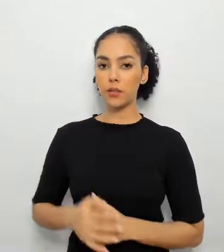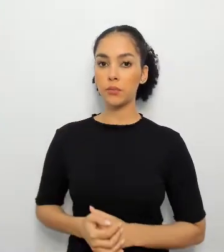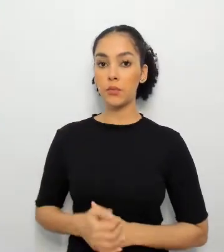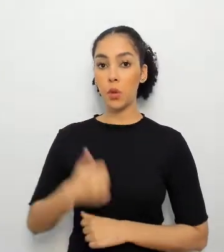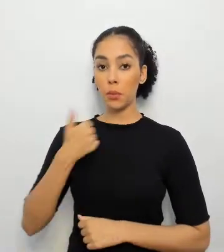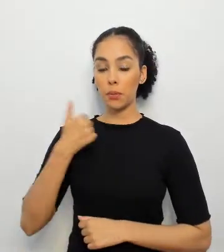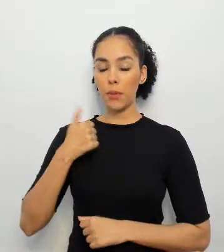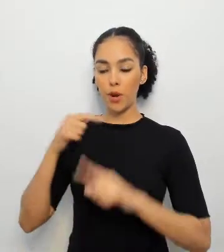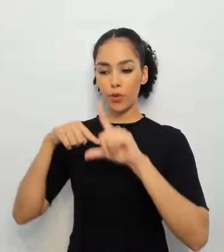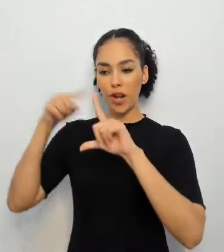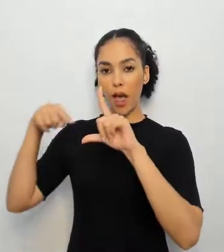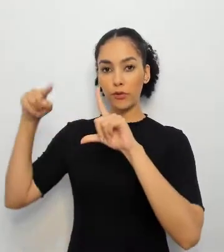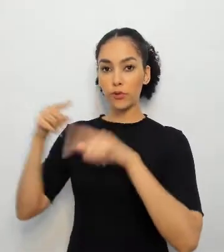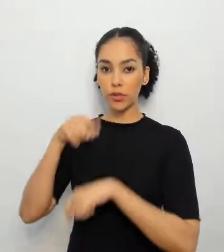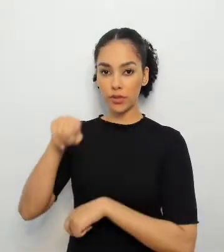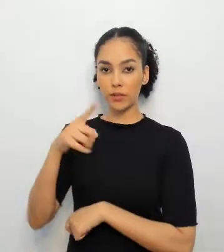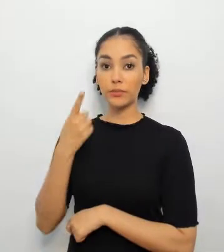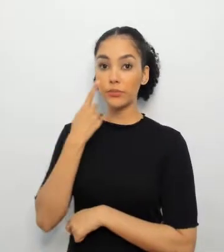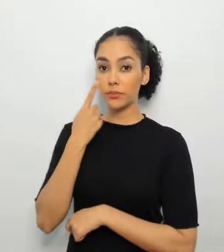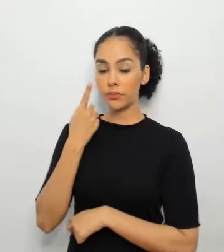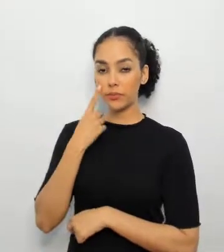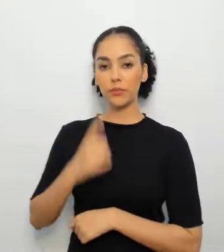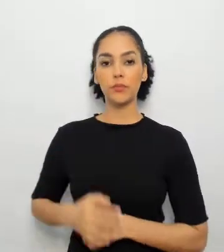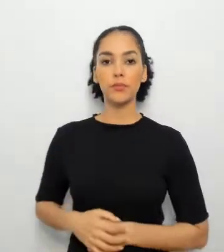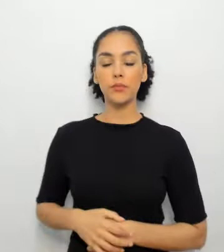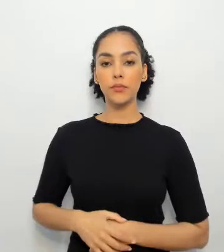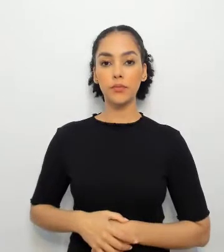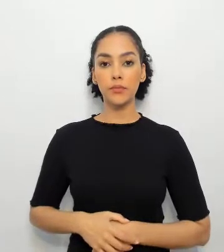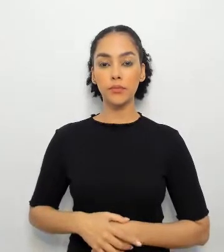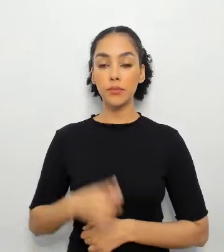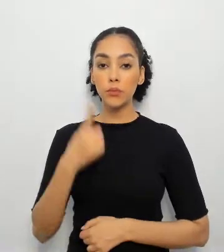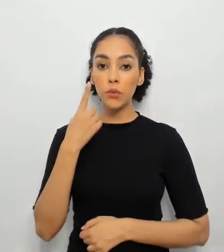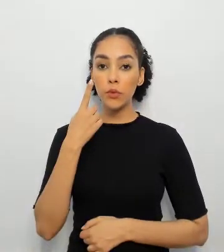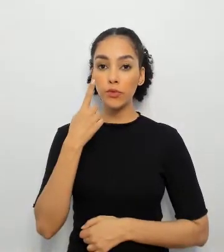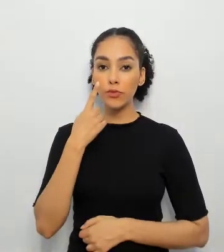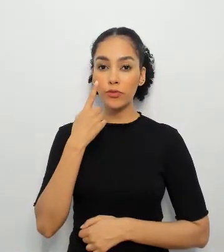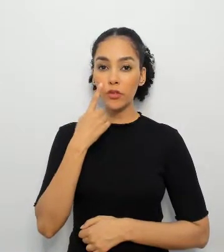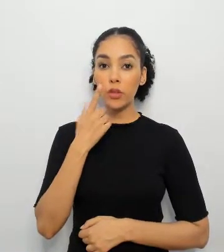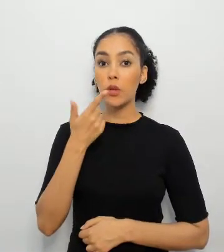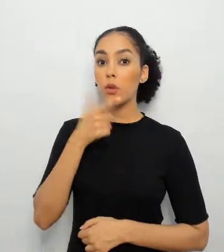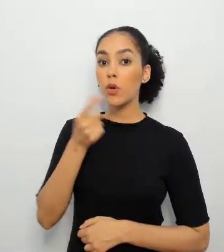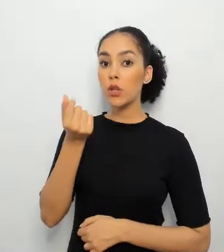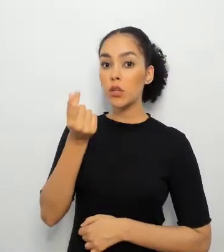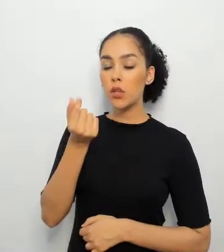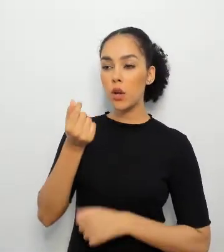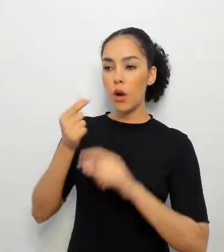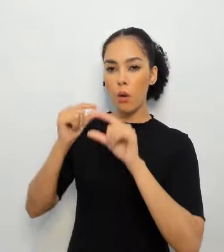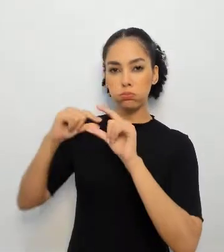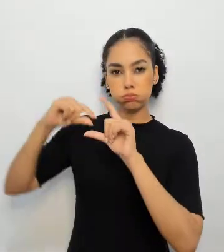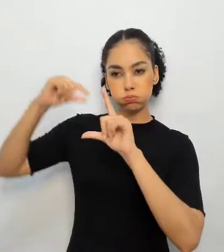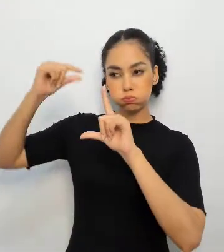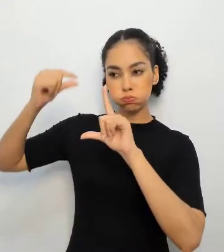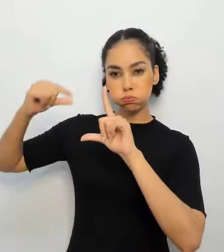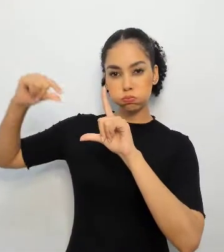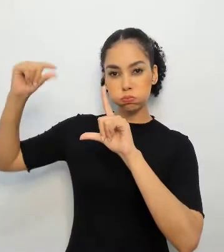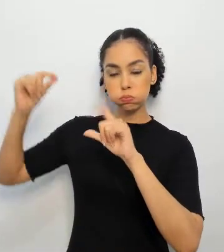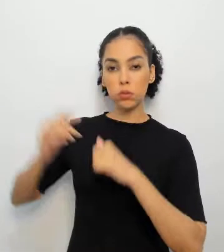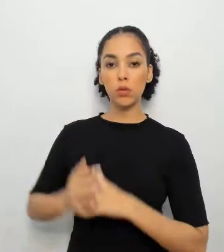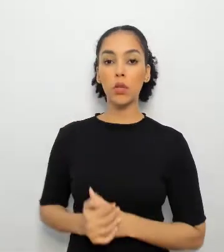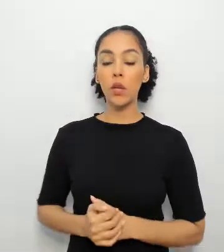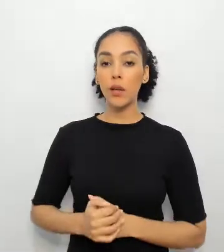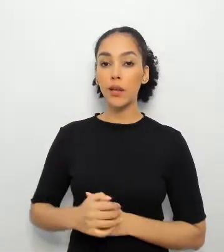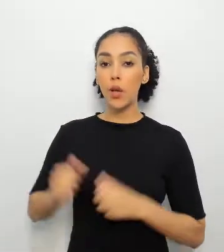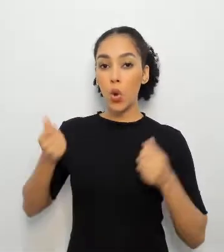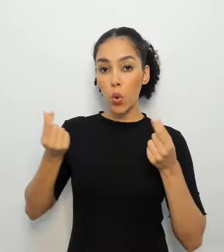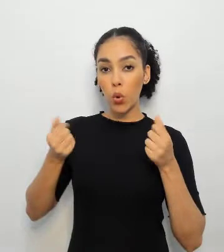primeiro gráfico que vocês estão vendo. Observem que a receita é um gráfico que é um pouquinho mais grosso e o custo um pouquinho mais fino, tá bom? O